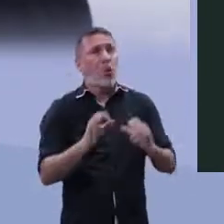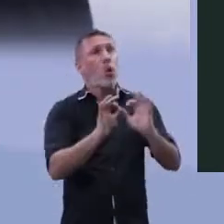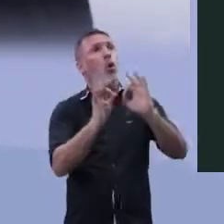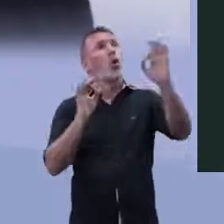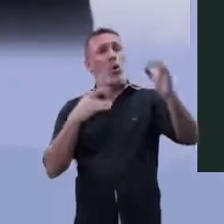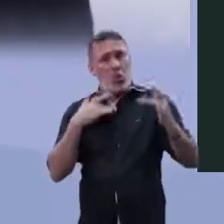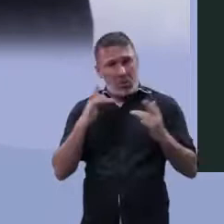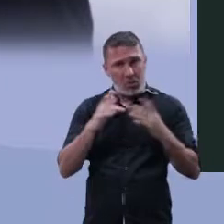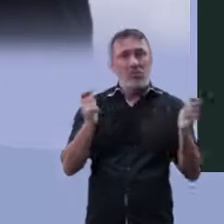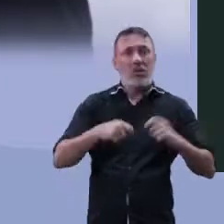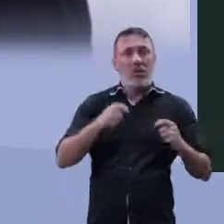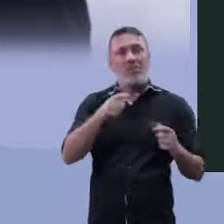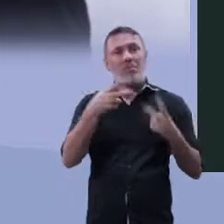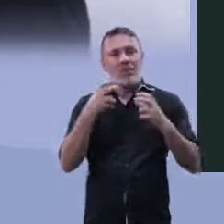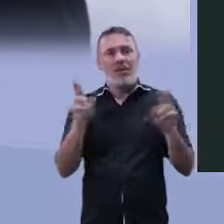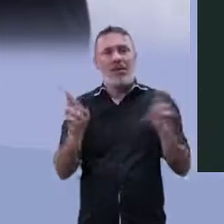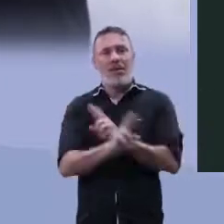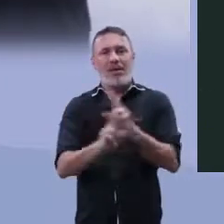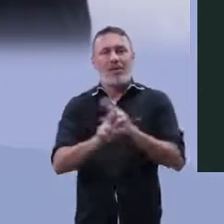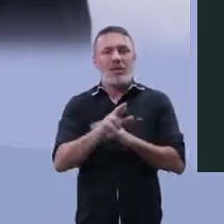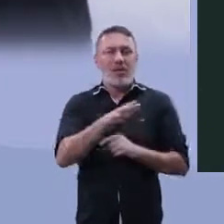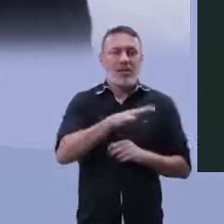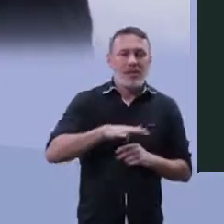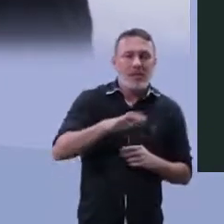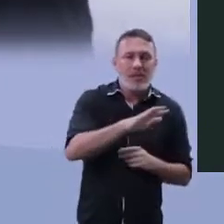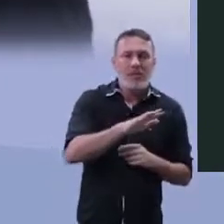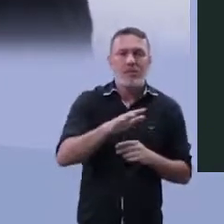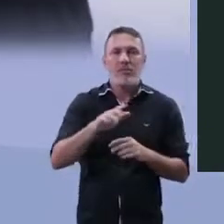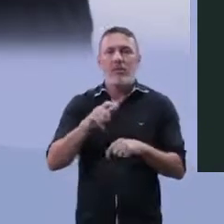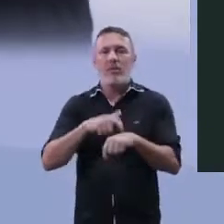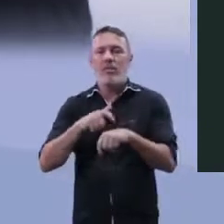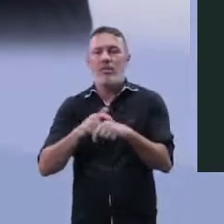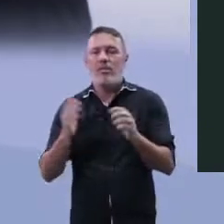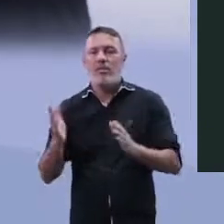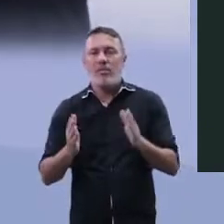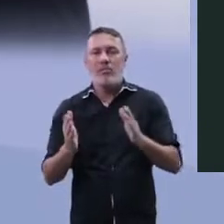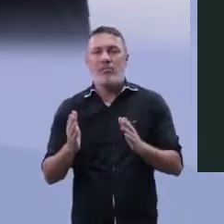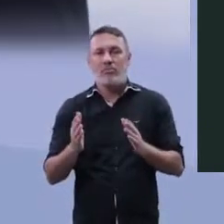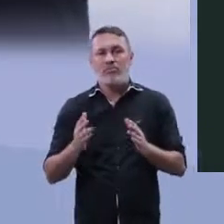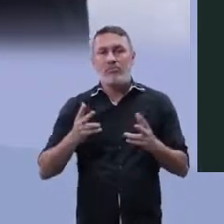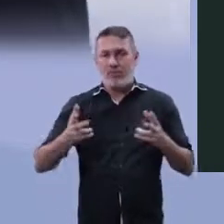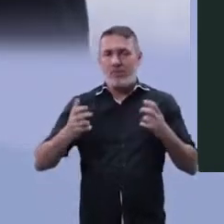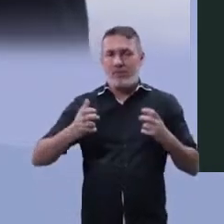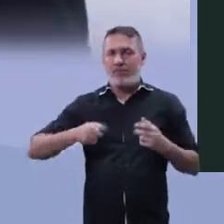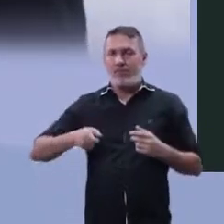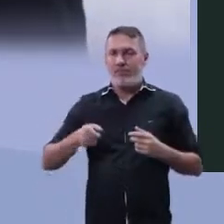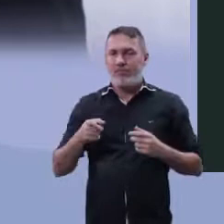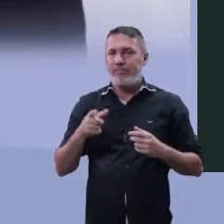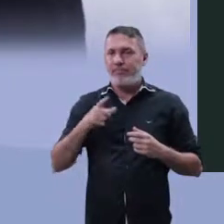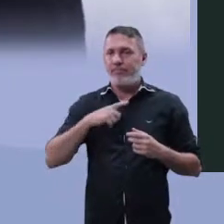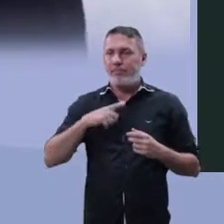outros países, e aí você veja que essa relação espaço-tempo, né, que